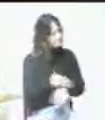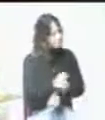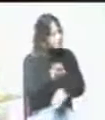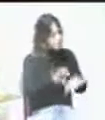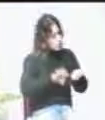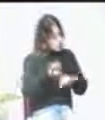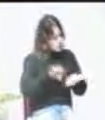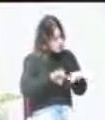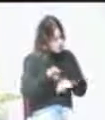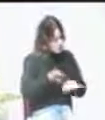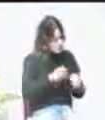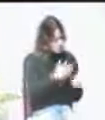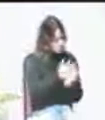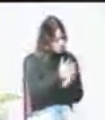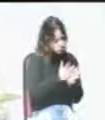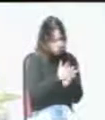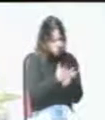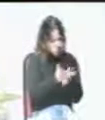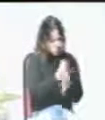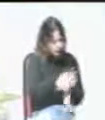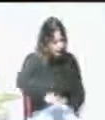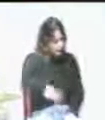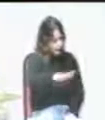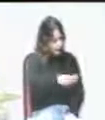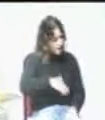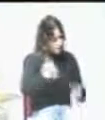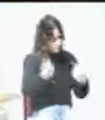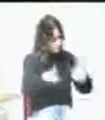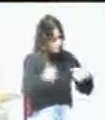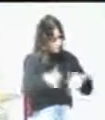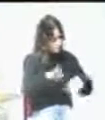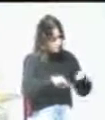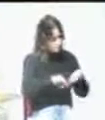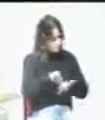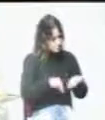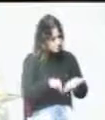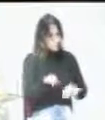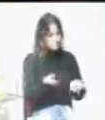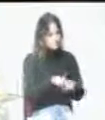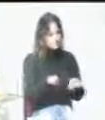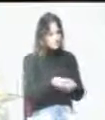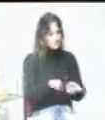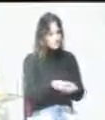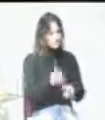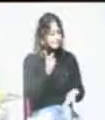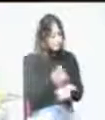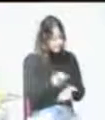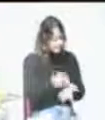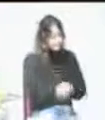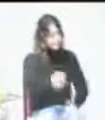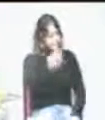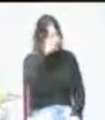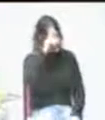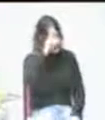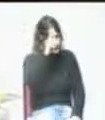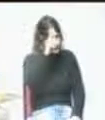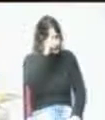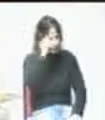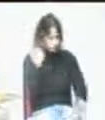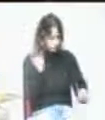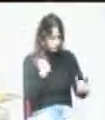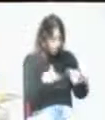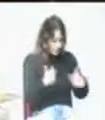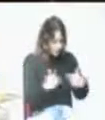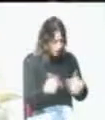das principais áreas de trabalho organizativo e se mantiveram em cotidiana atuação,